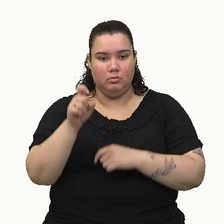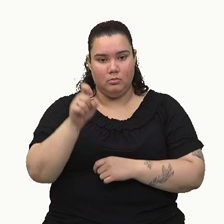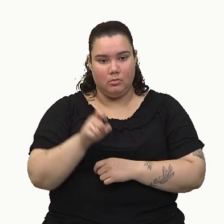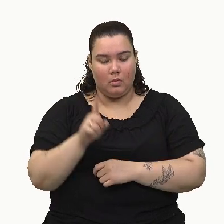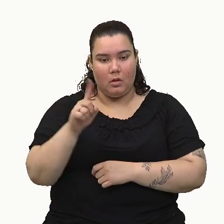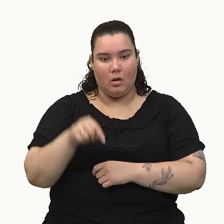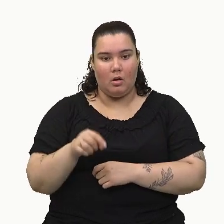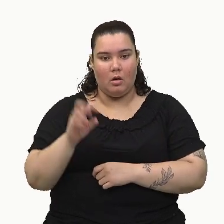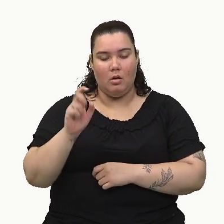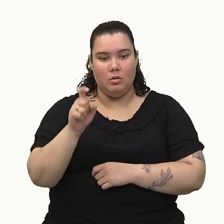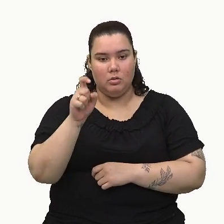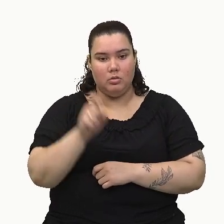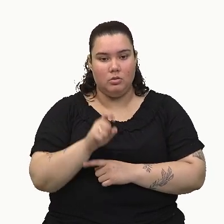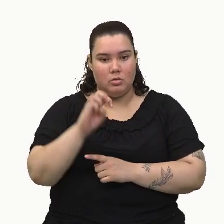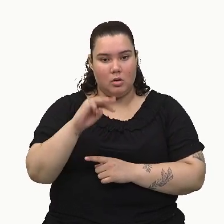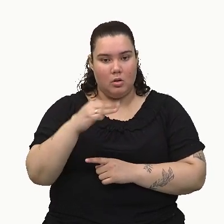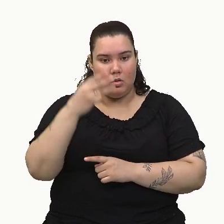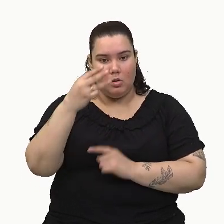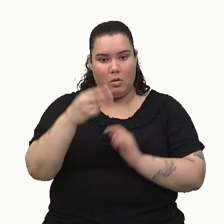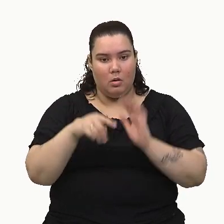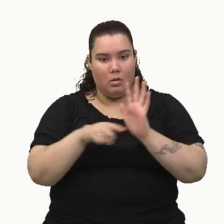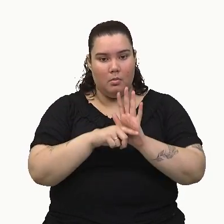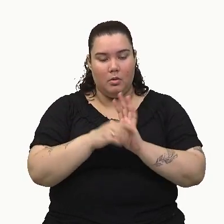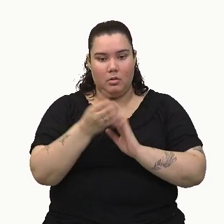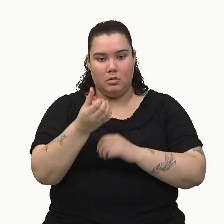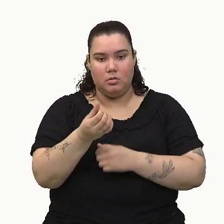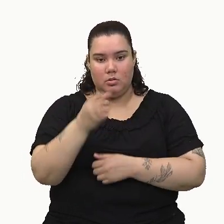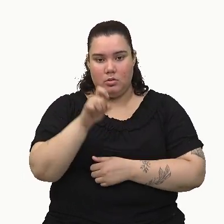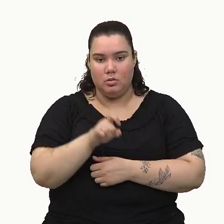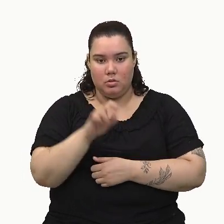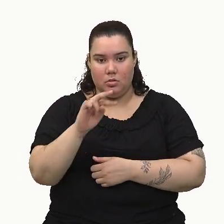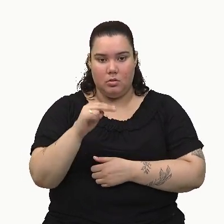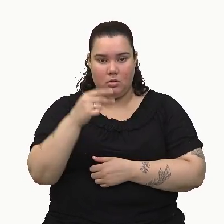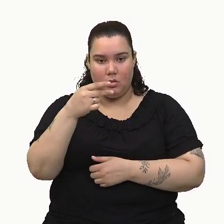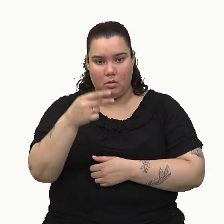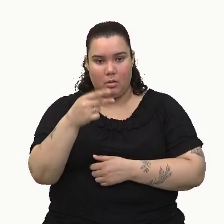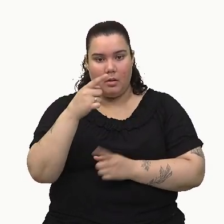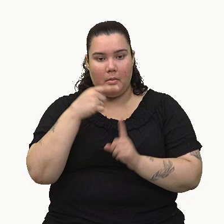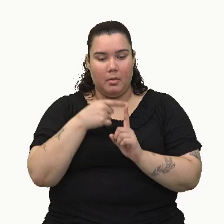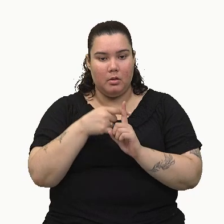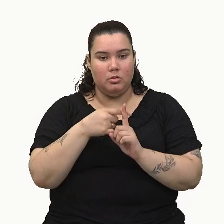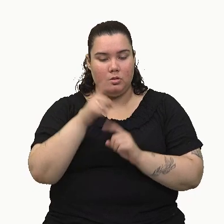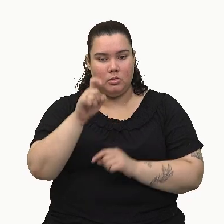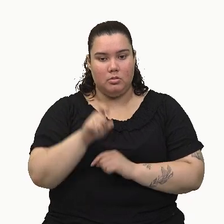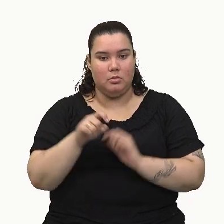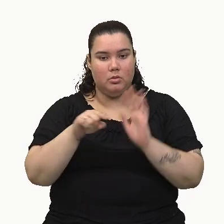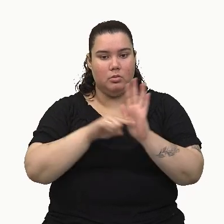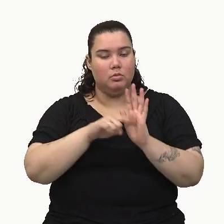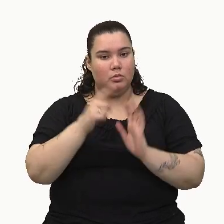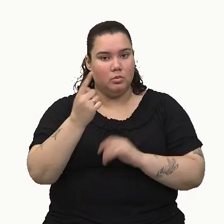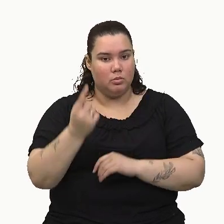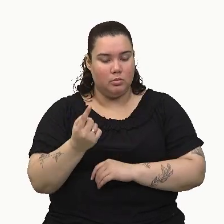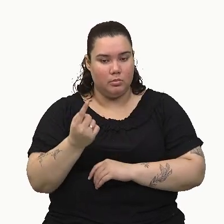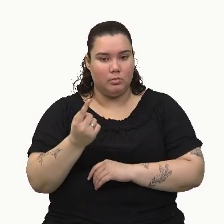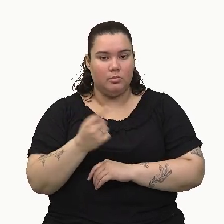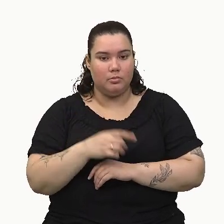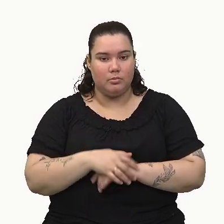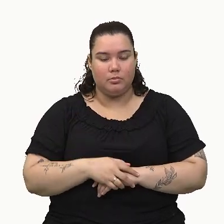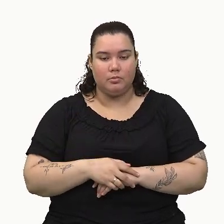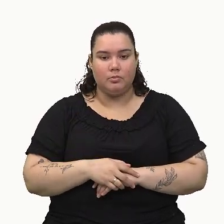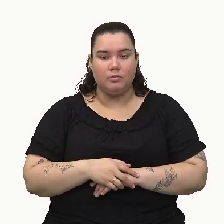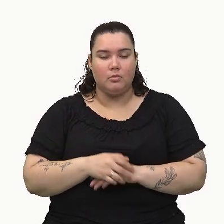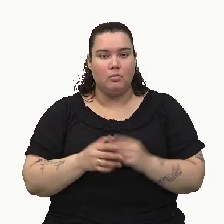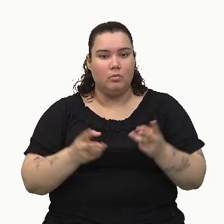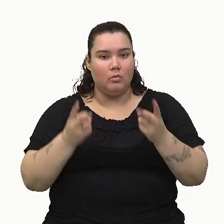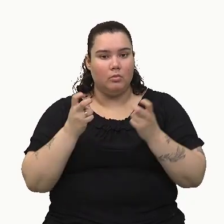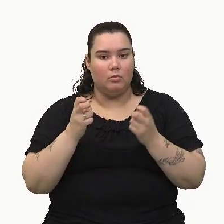cubo menos 6x ao quadrado mais x menos 1. Então, reparem